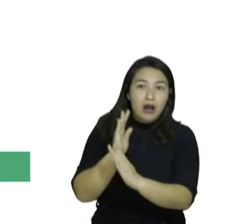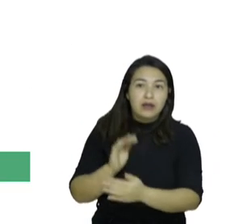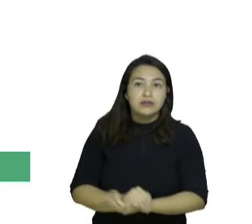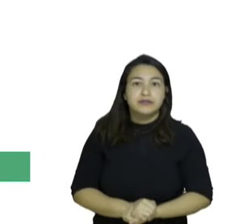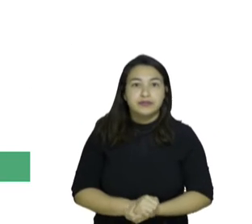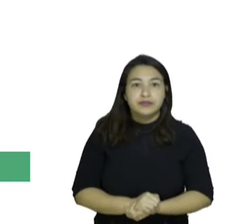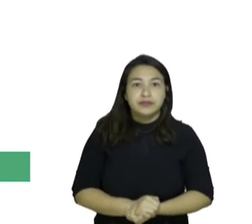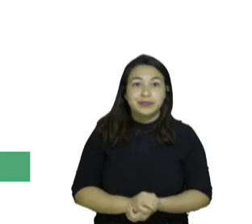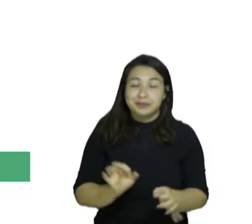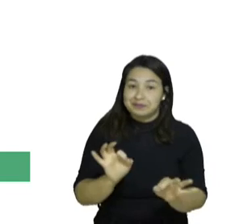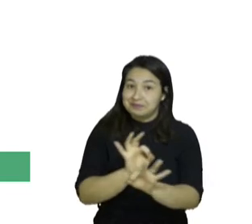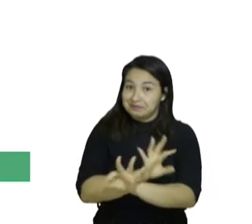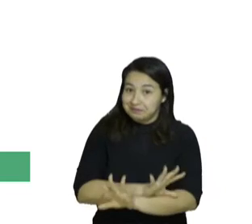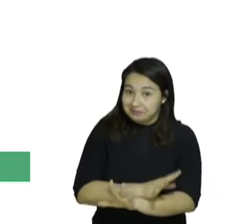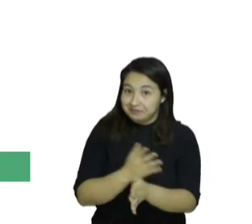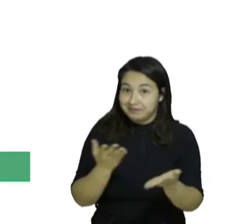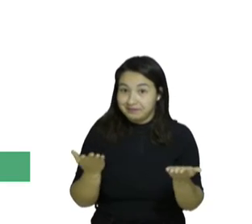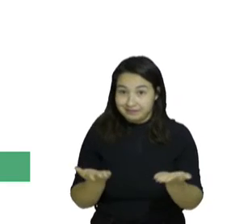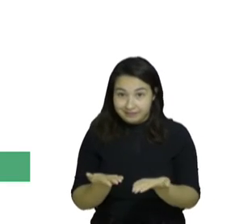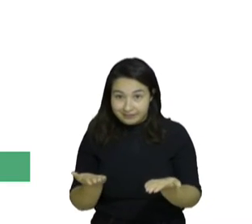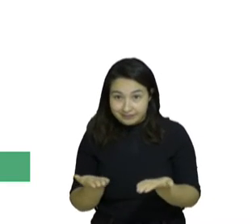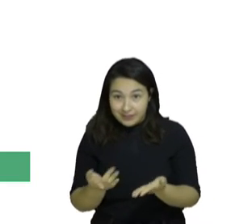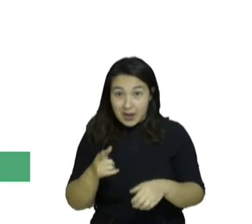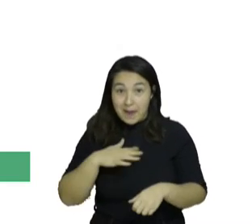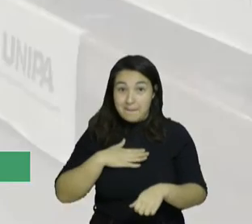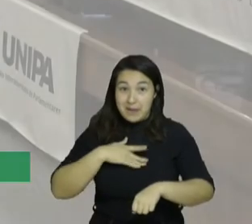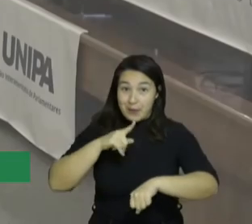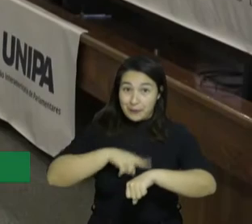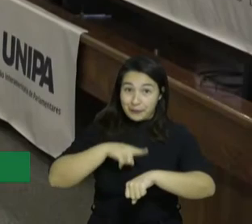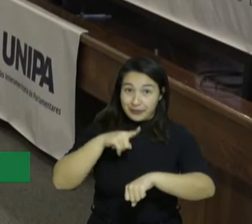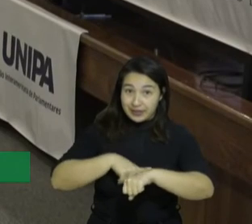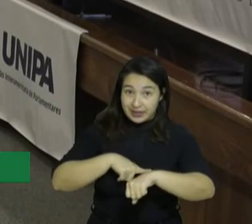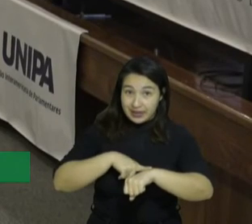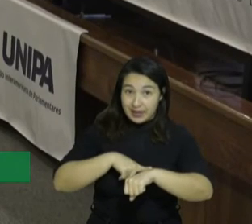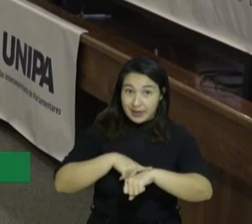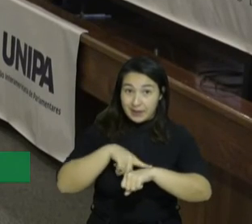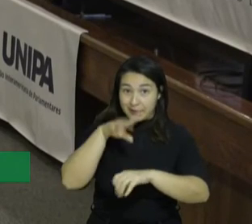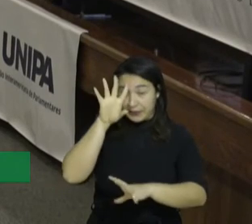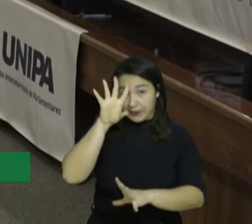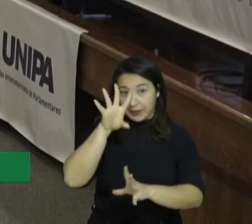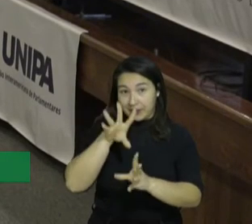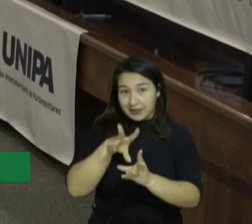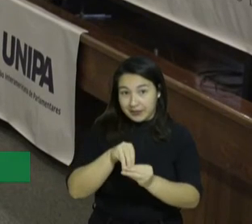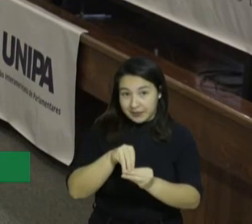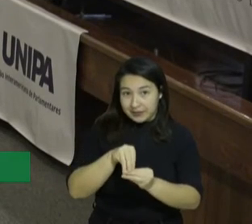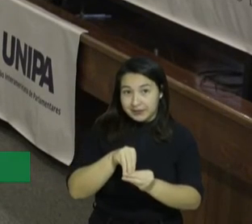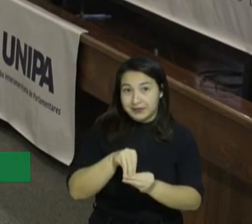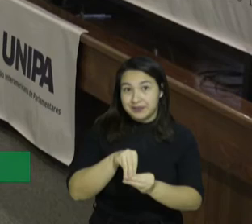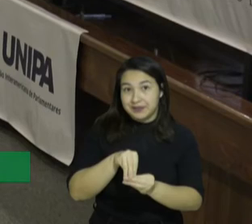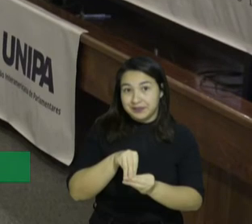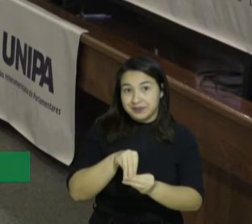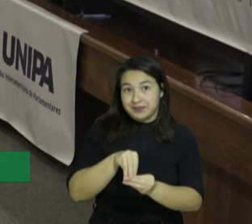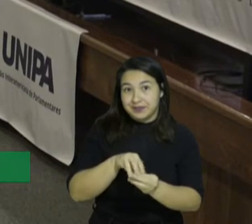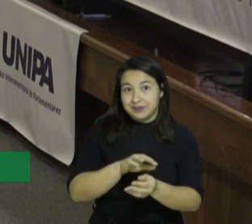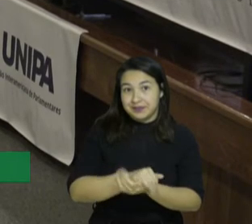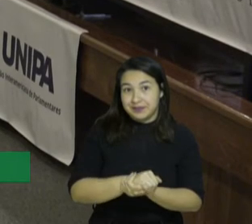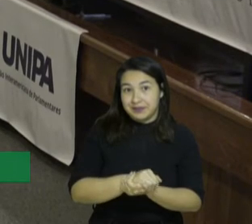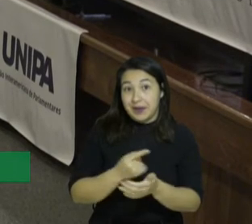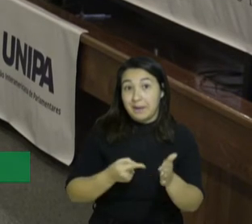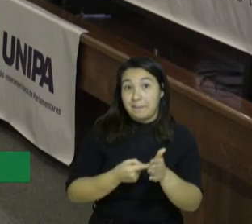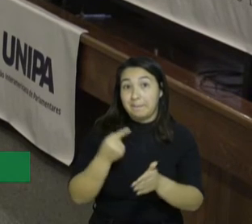e para finalizar né estelo Acho que dentro do meu tempo as conclusões que eu quero deixar